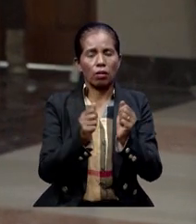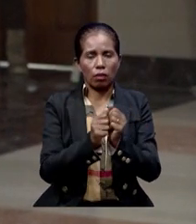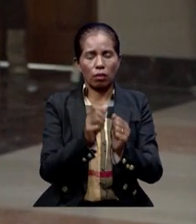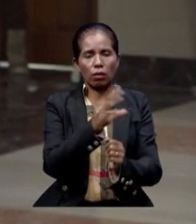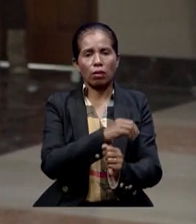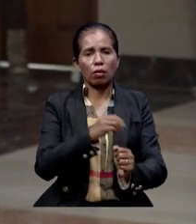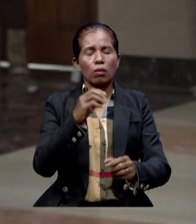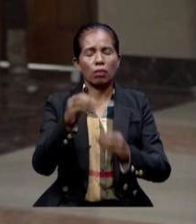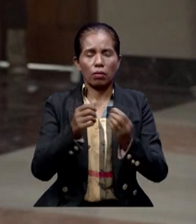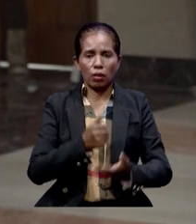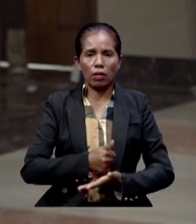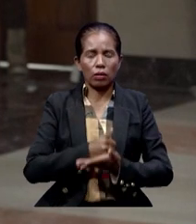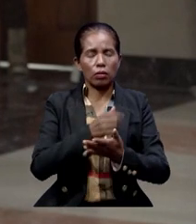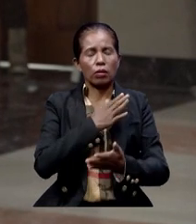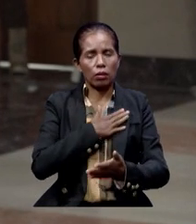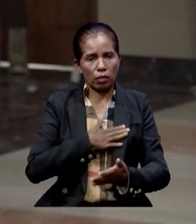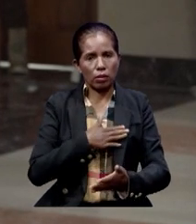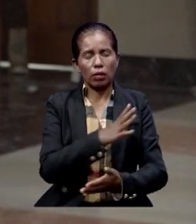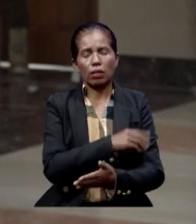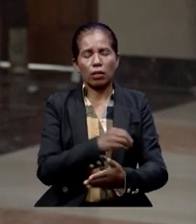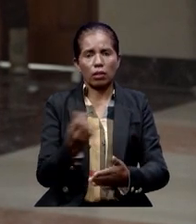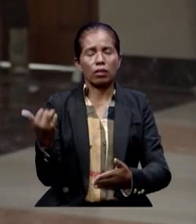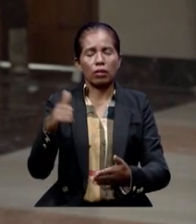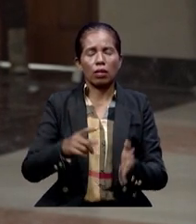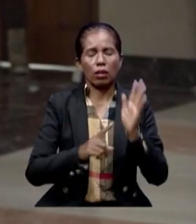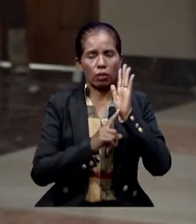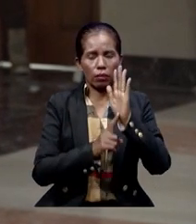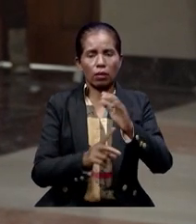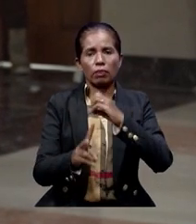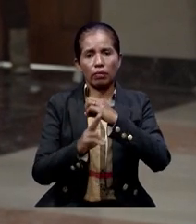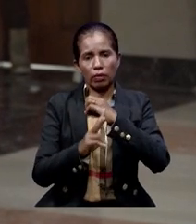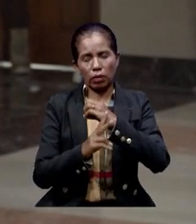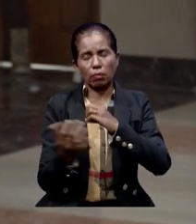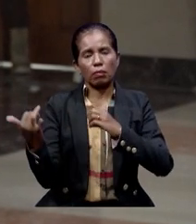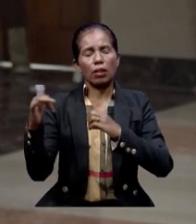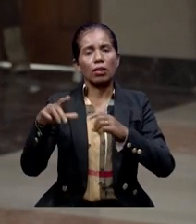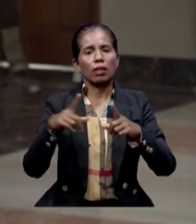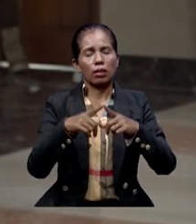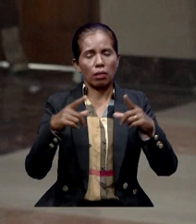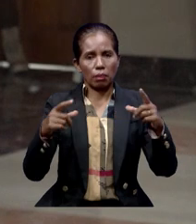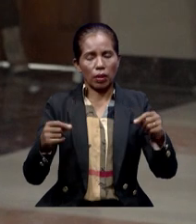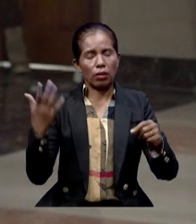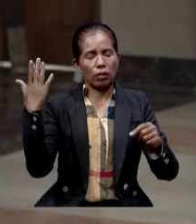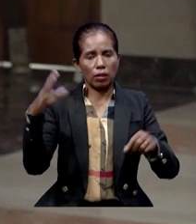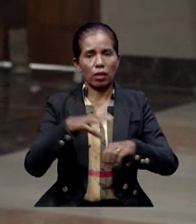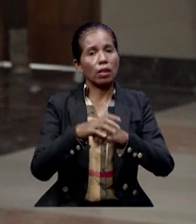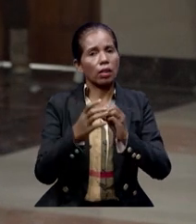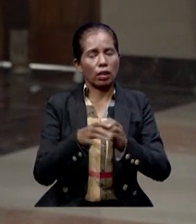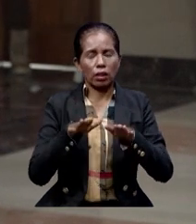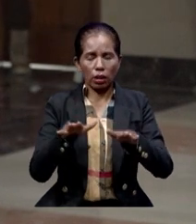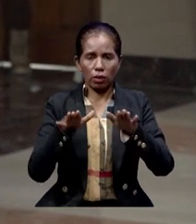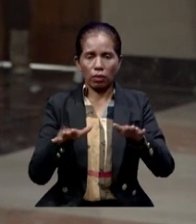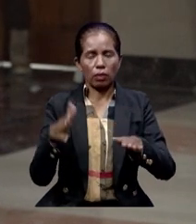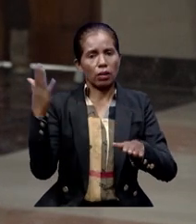com a solidariedade e simpatia na Sira Turo, da vítima Sira, na afetada por si a Raina Karoko e a